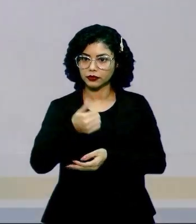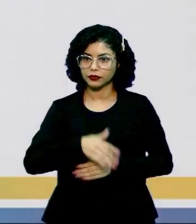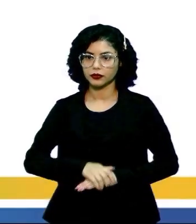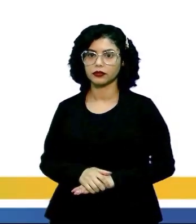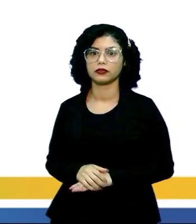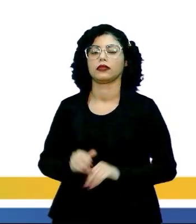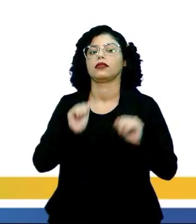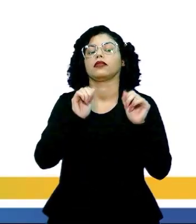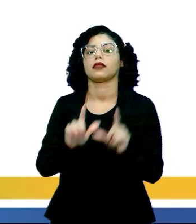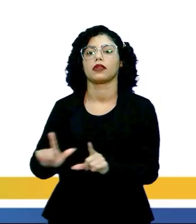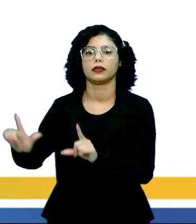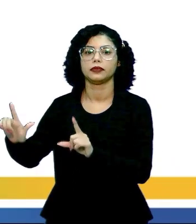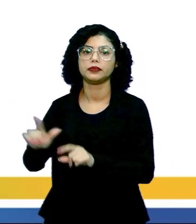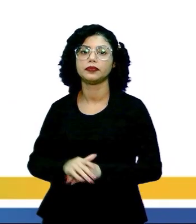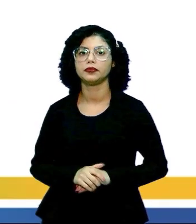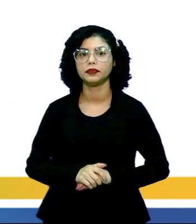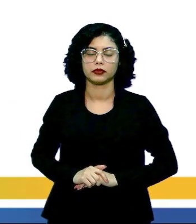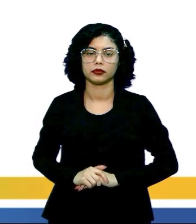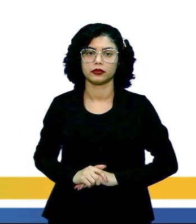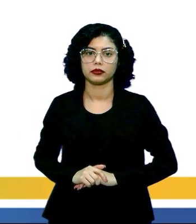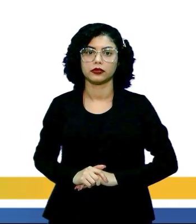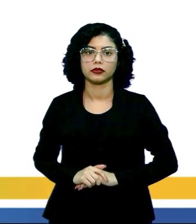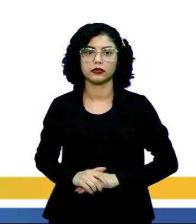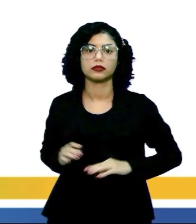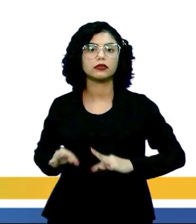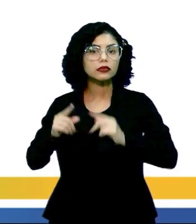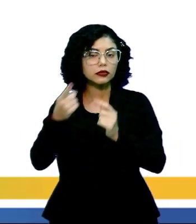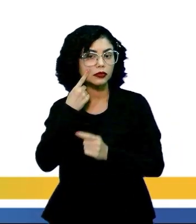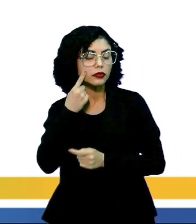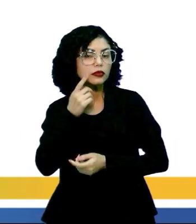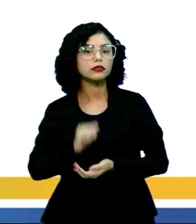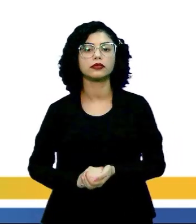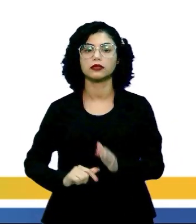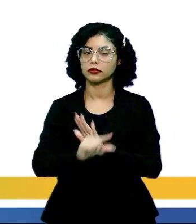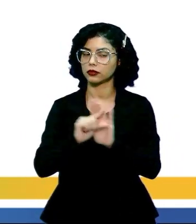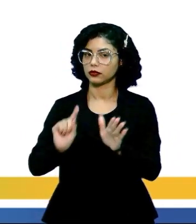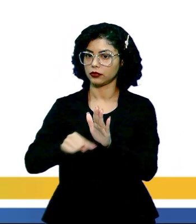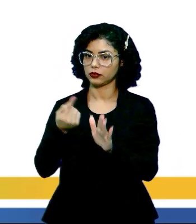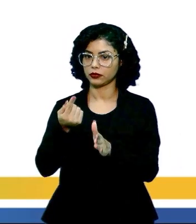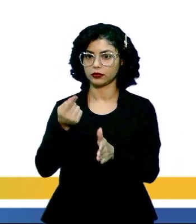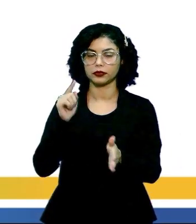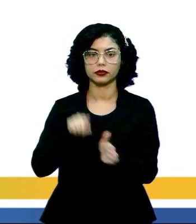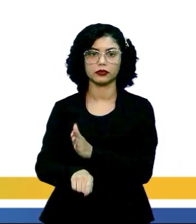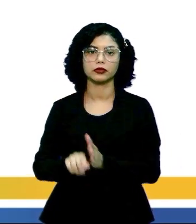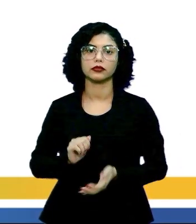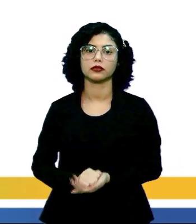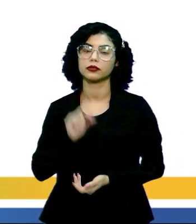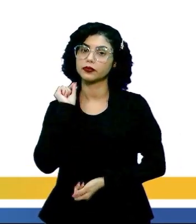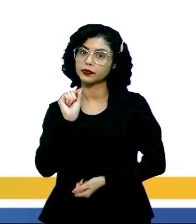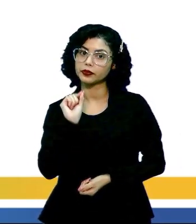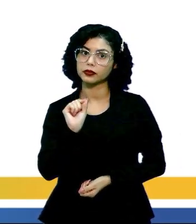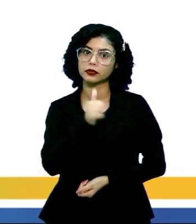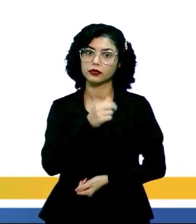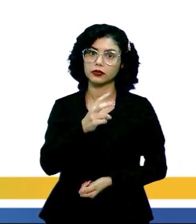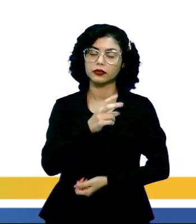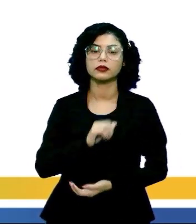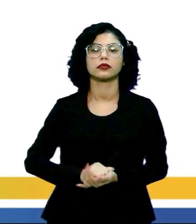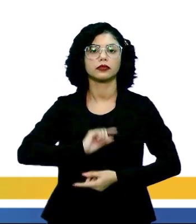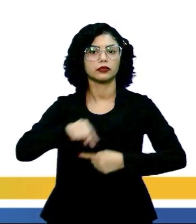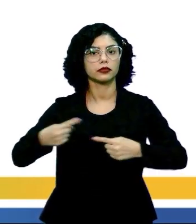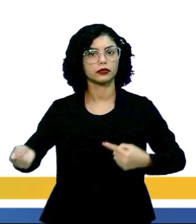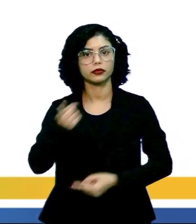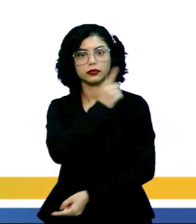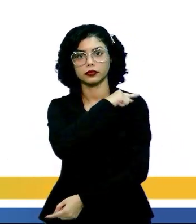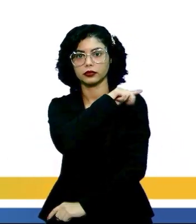aos slides. Então olha só, pessoal. Então vamos aí começar na primeira questão, né? Essa questão é a questão 15, está no